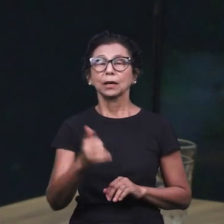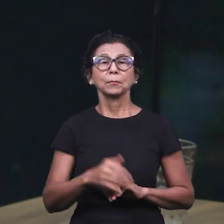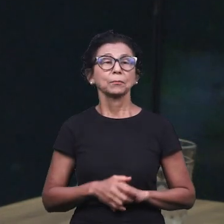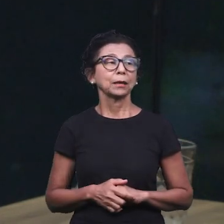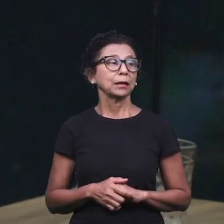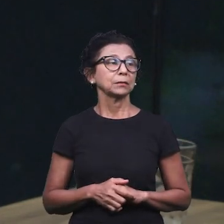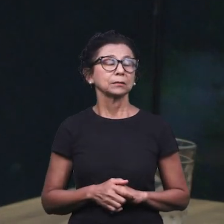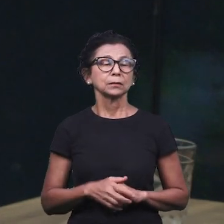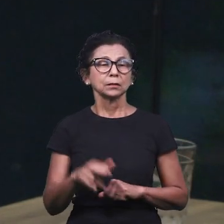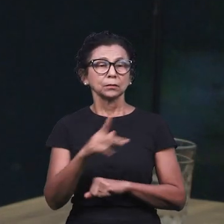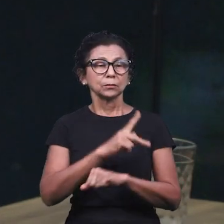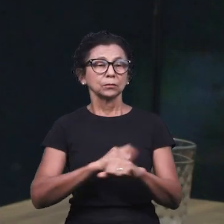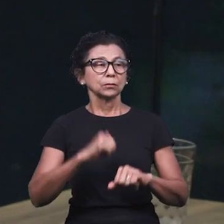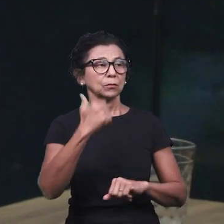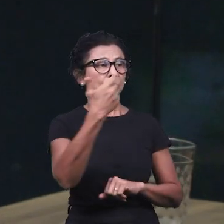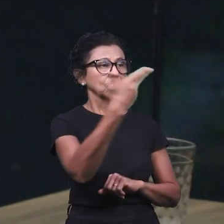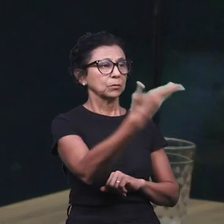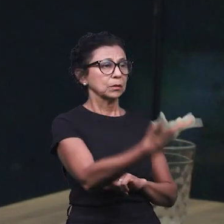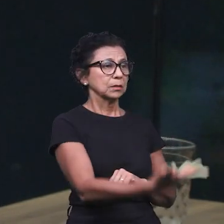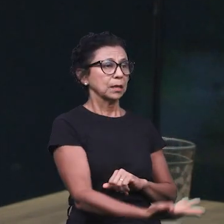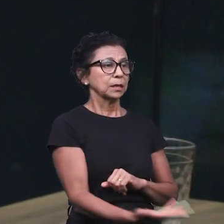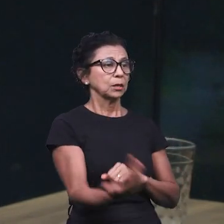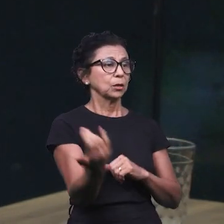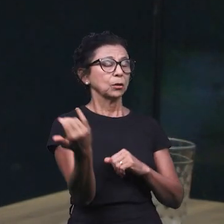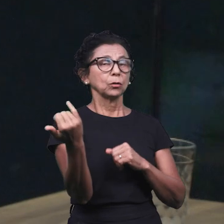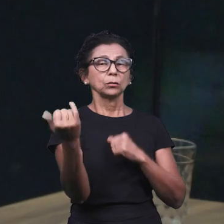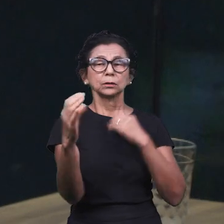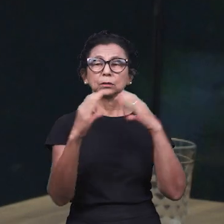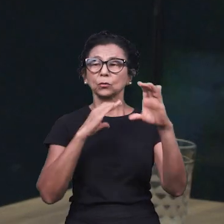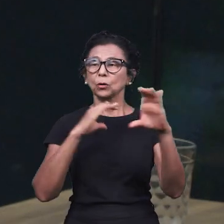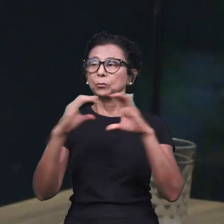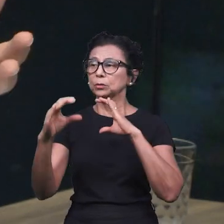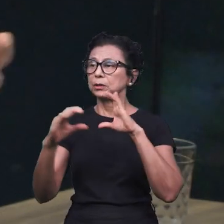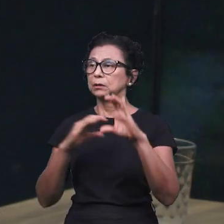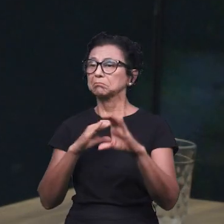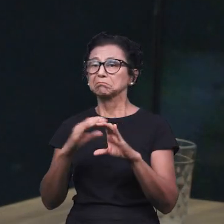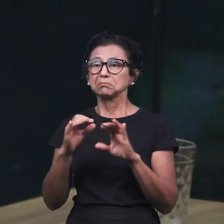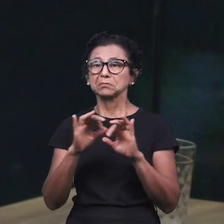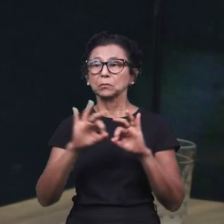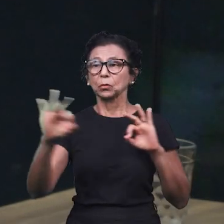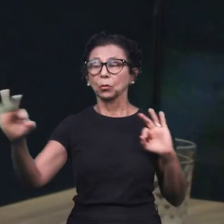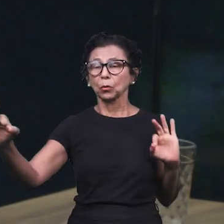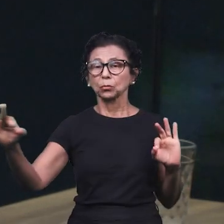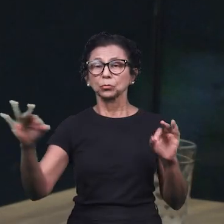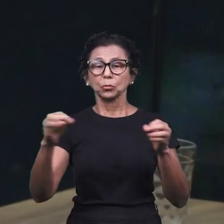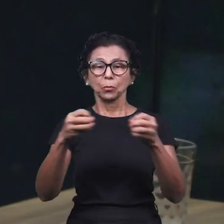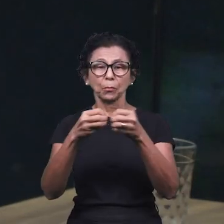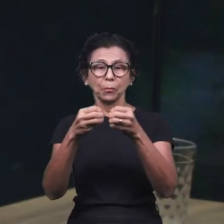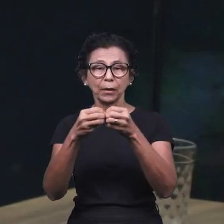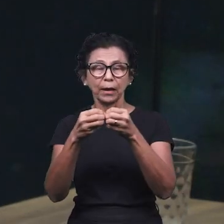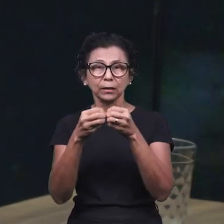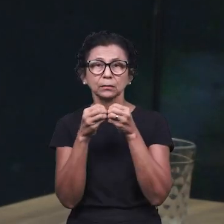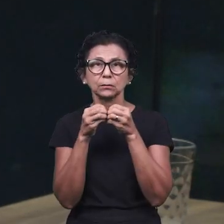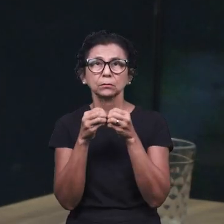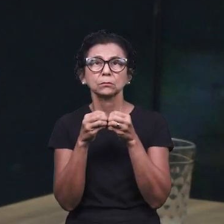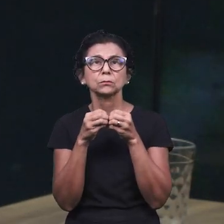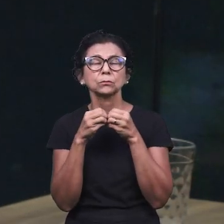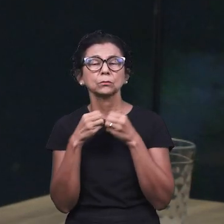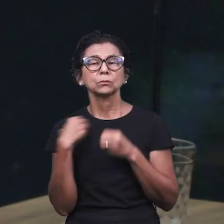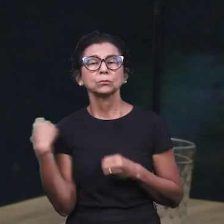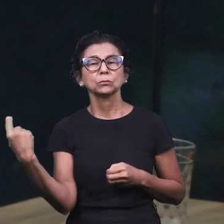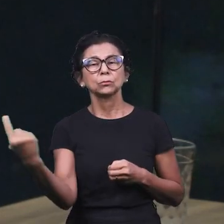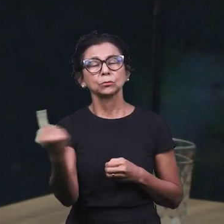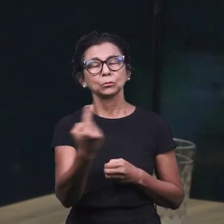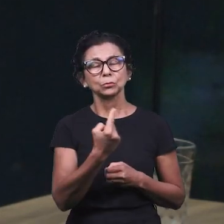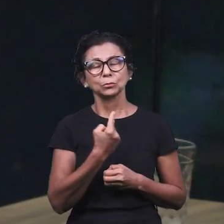do Senhor possa ser vivido de forma plena em todas as nossas igrejas, na vida de todos os nossos irmãos.